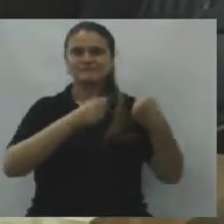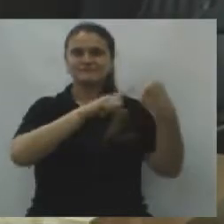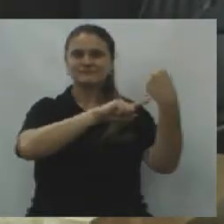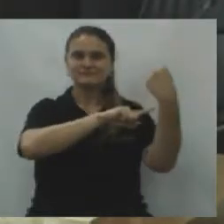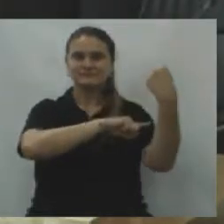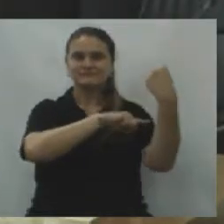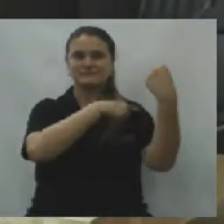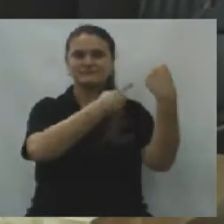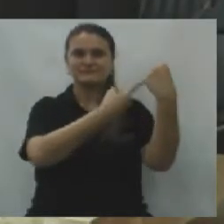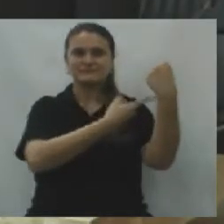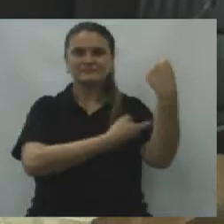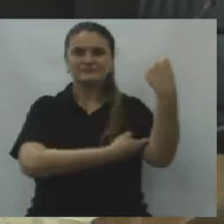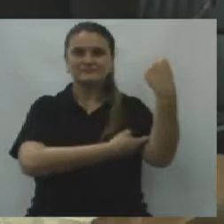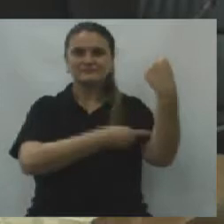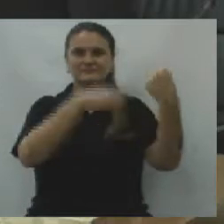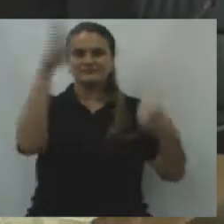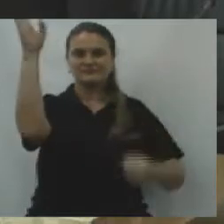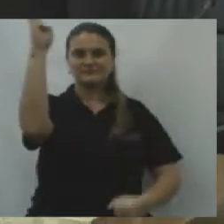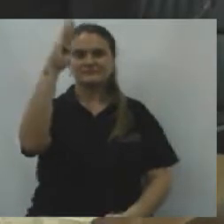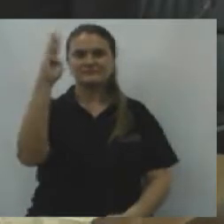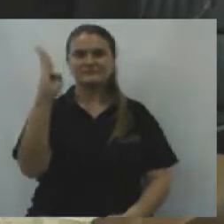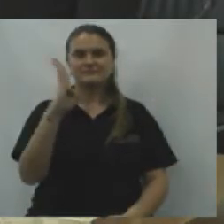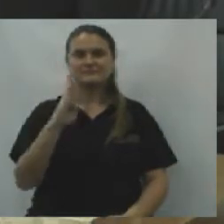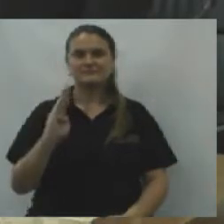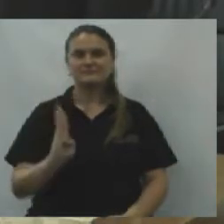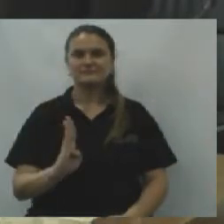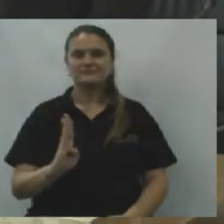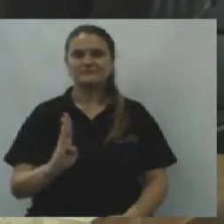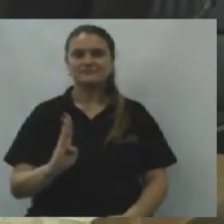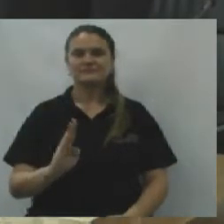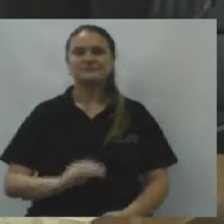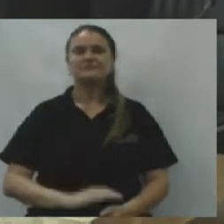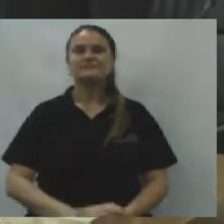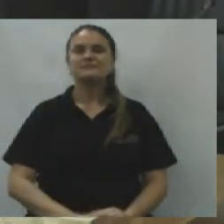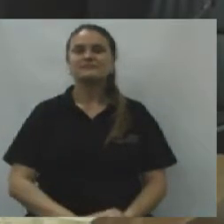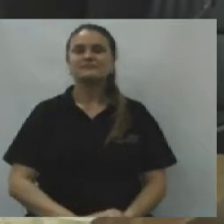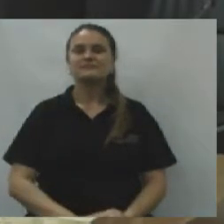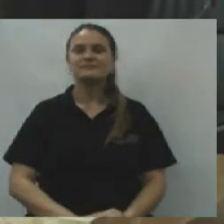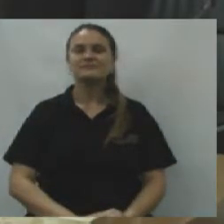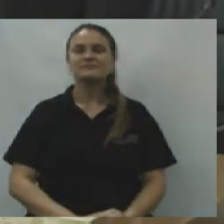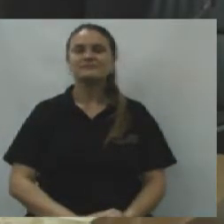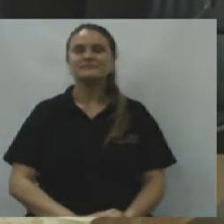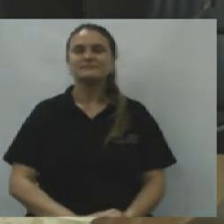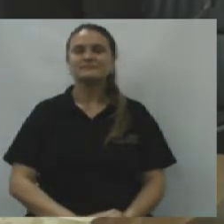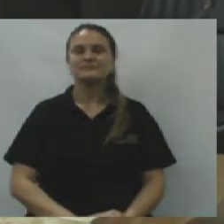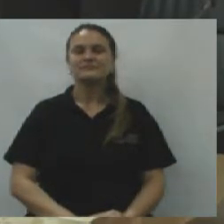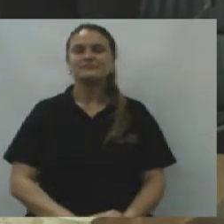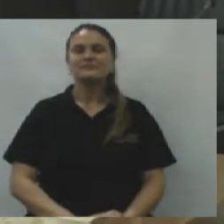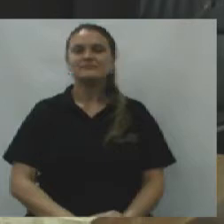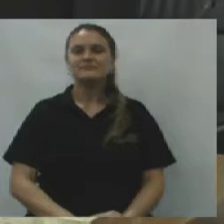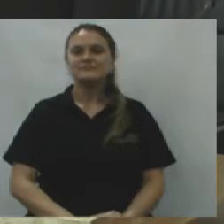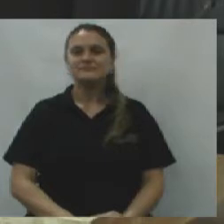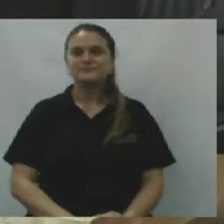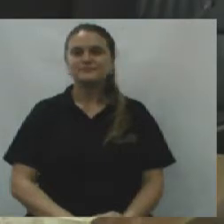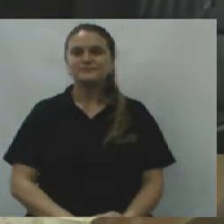União da vitória, és um braço do nosso Brasil.